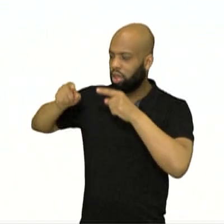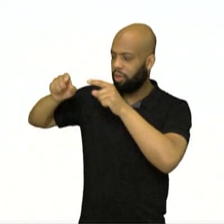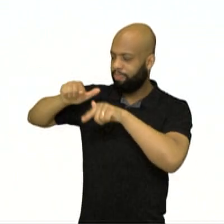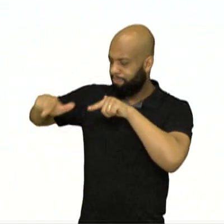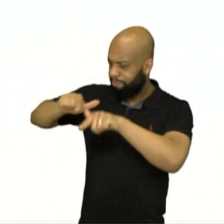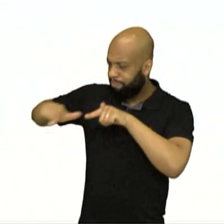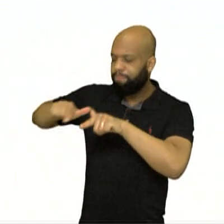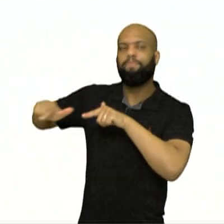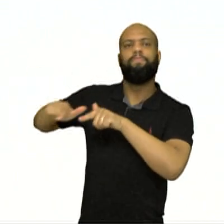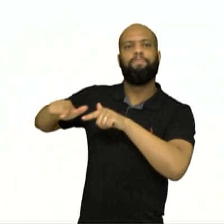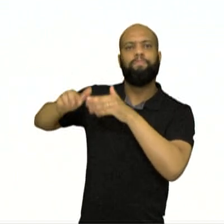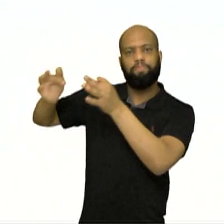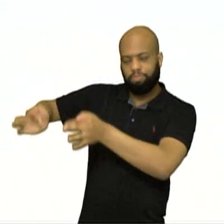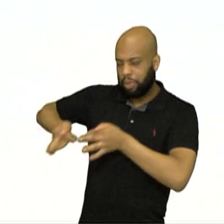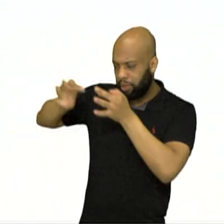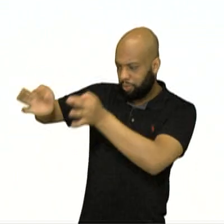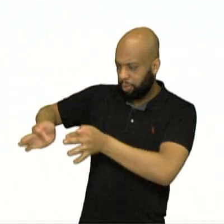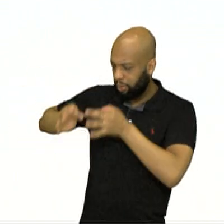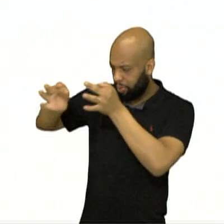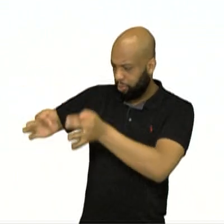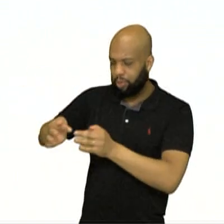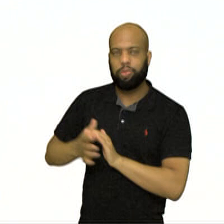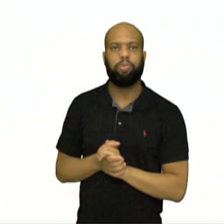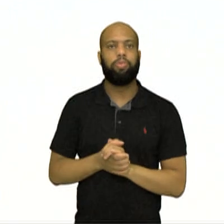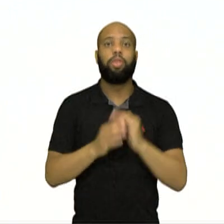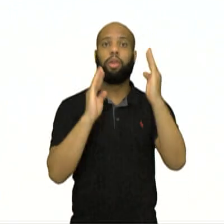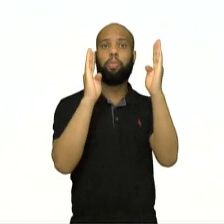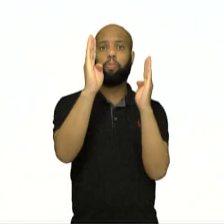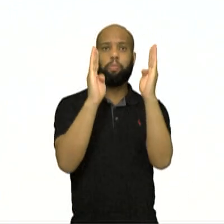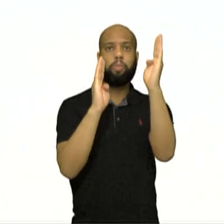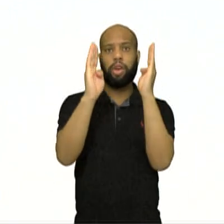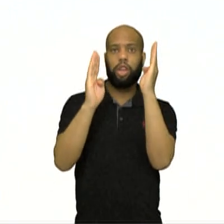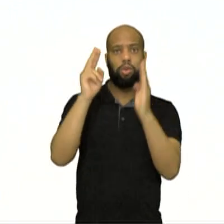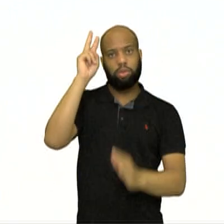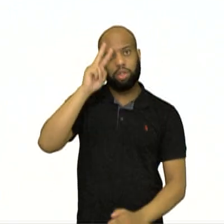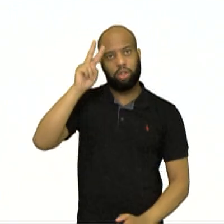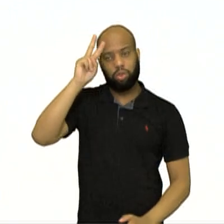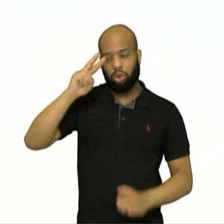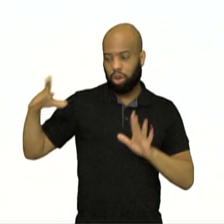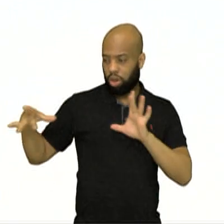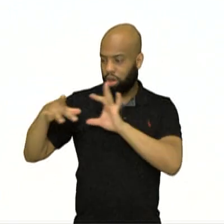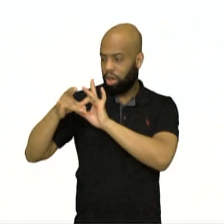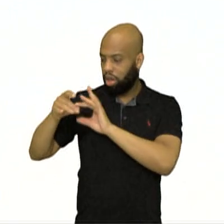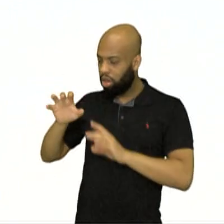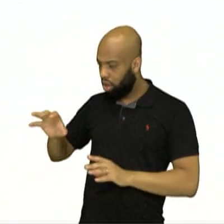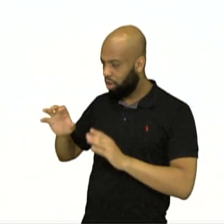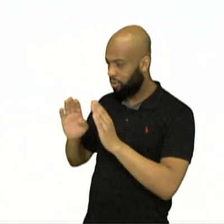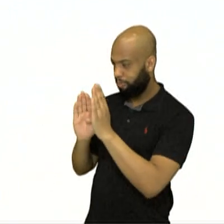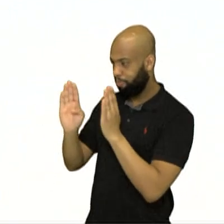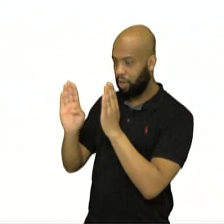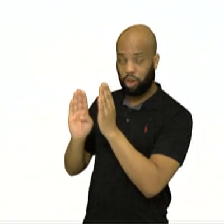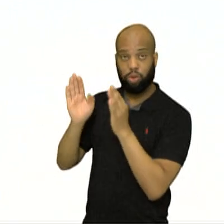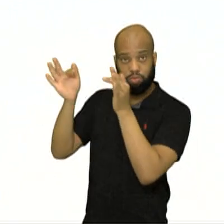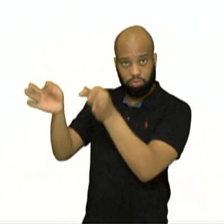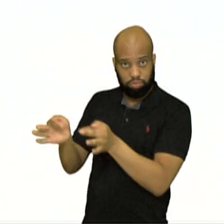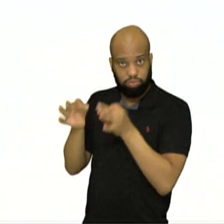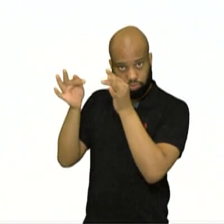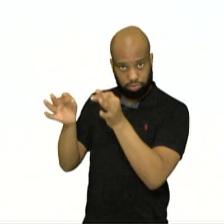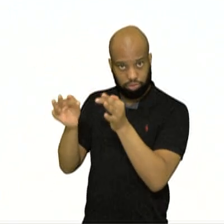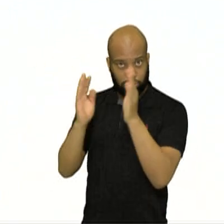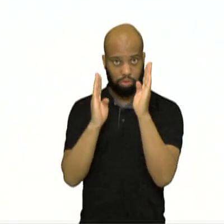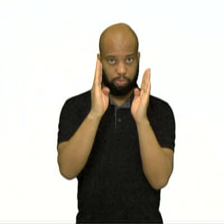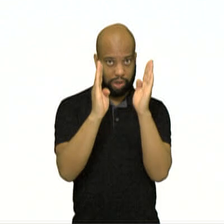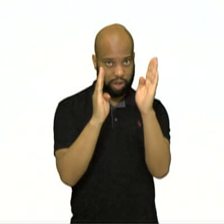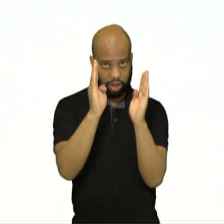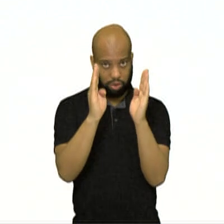vai entender melhor. E qual período da história corresponde este período do feudalismo, né? Em que período